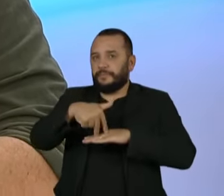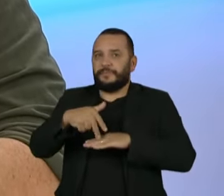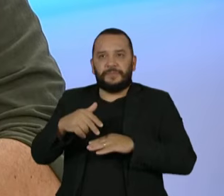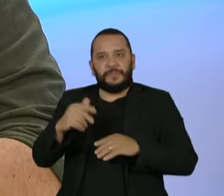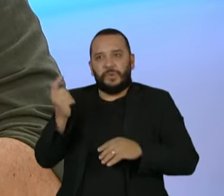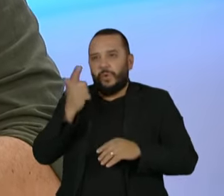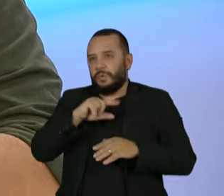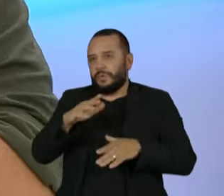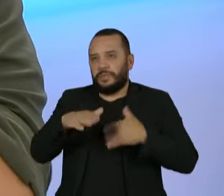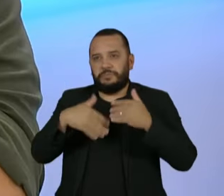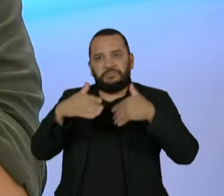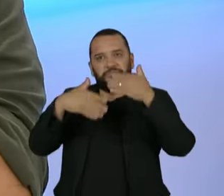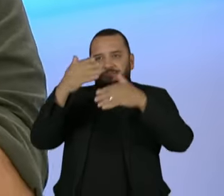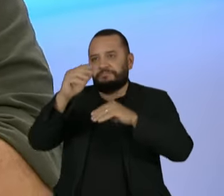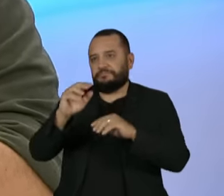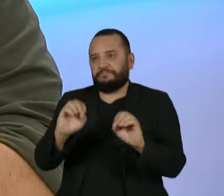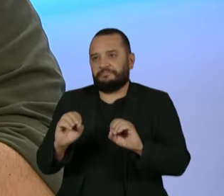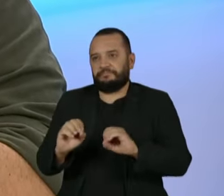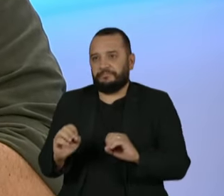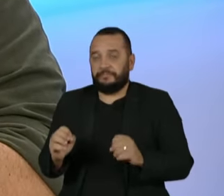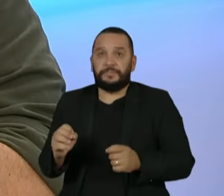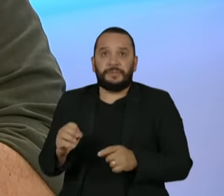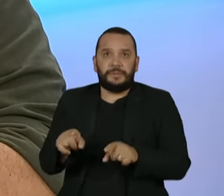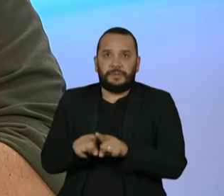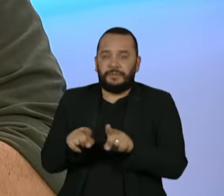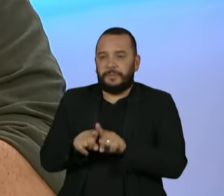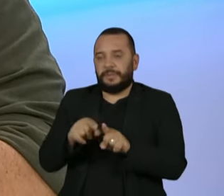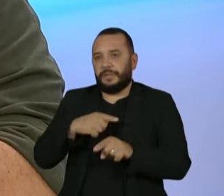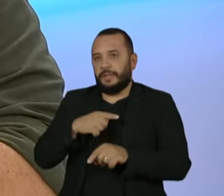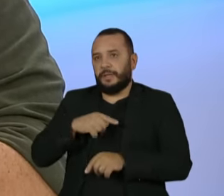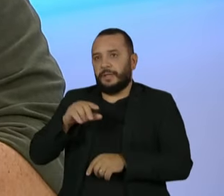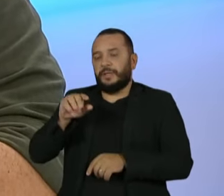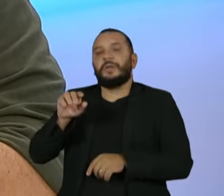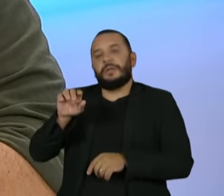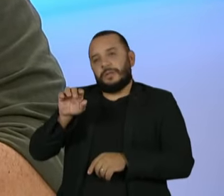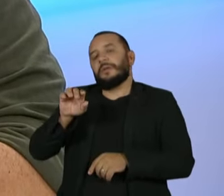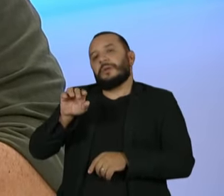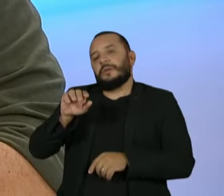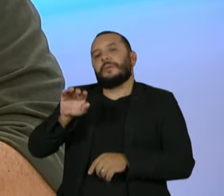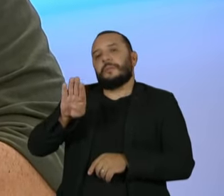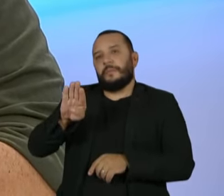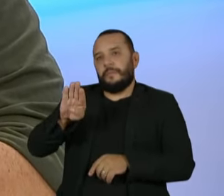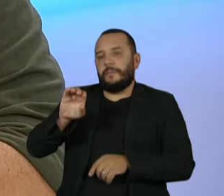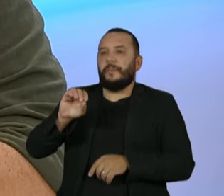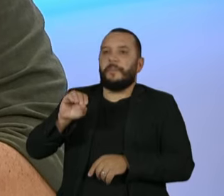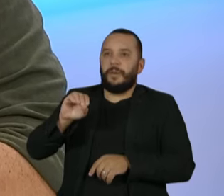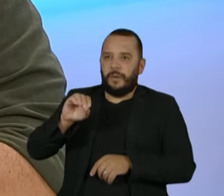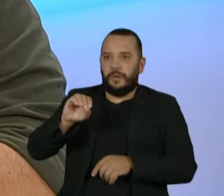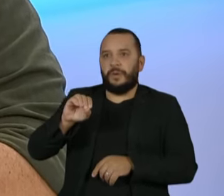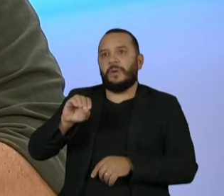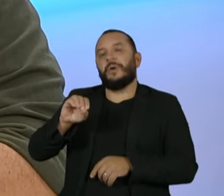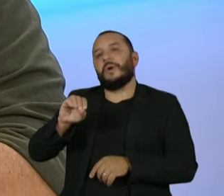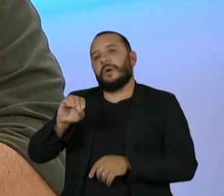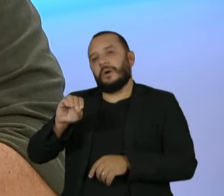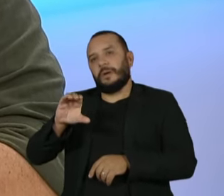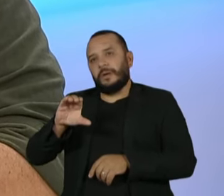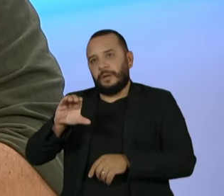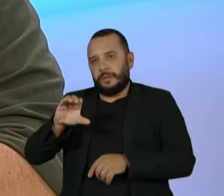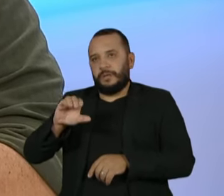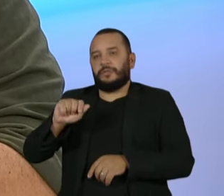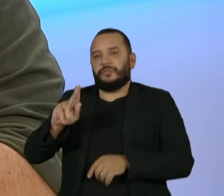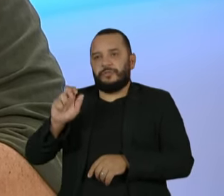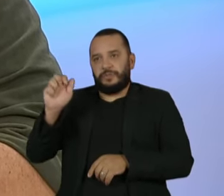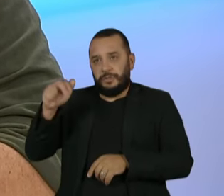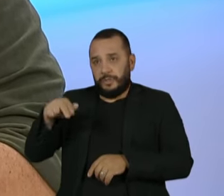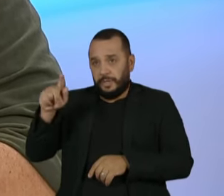muito para frente e tal é muita gente também falava de blockchain que seria o futuro aí da sociedade até e também